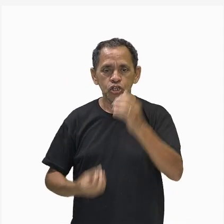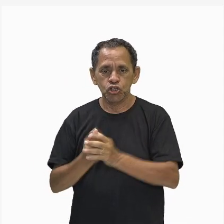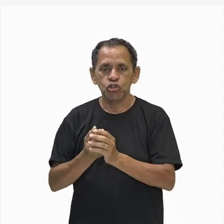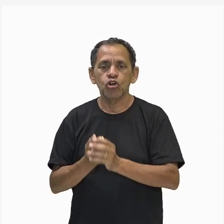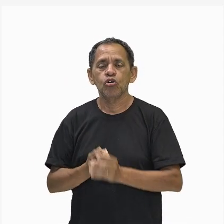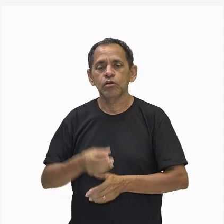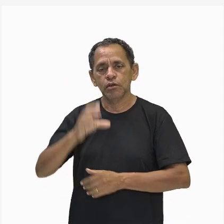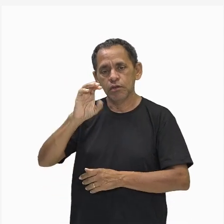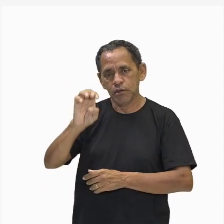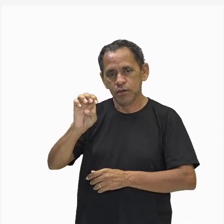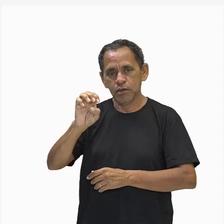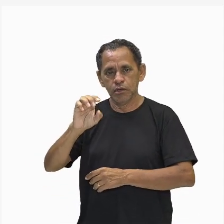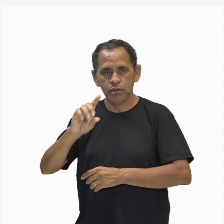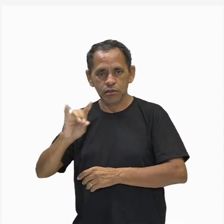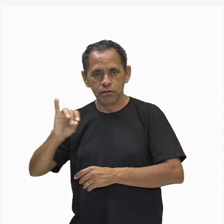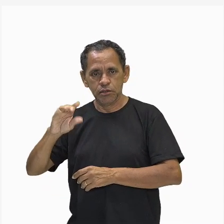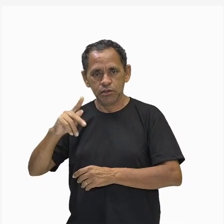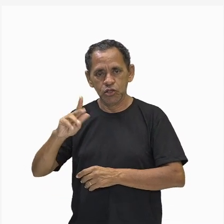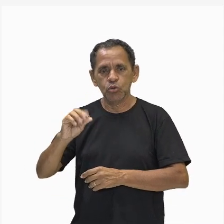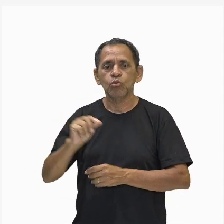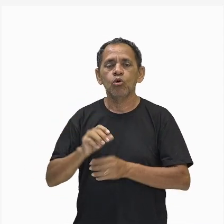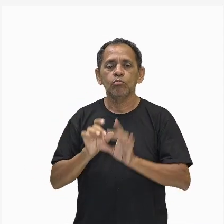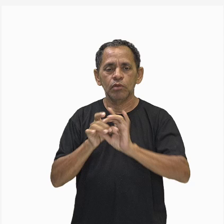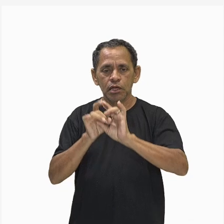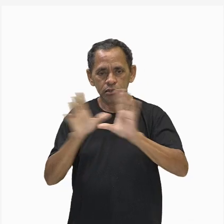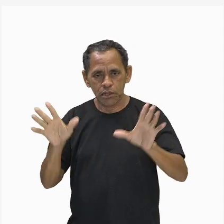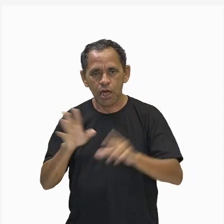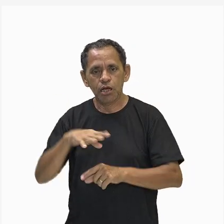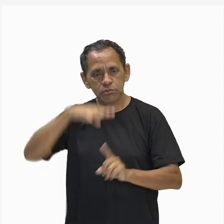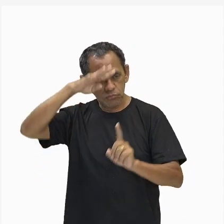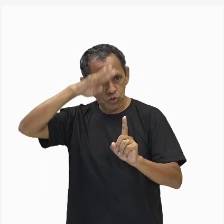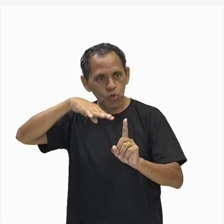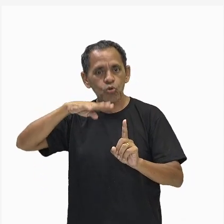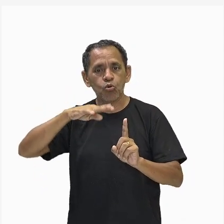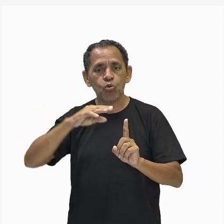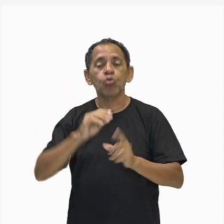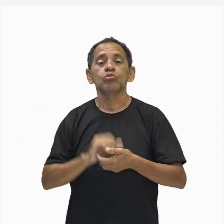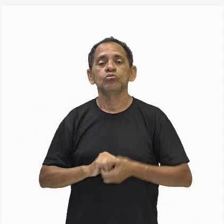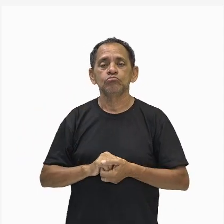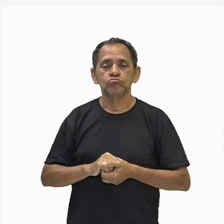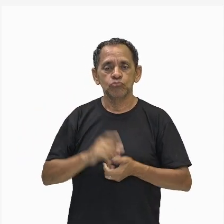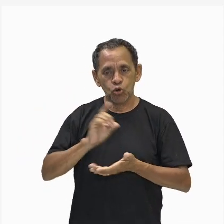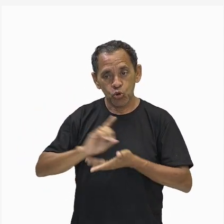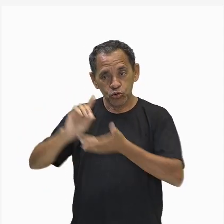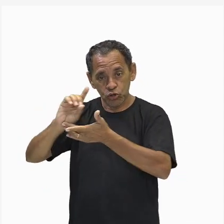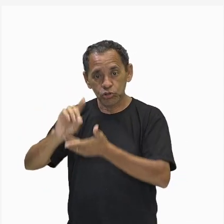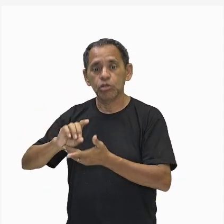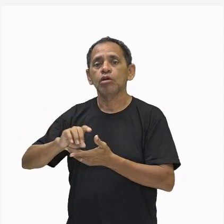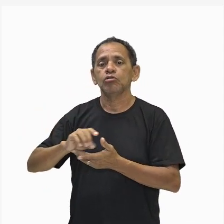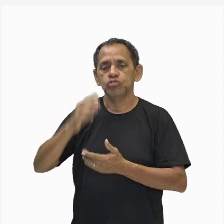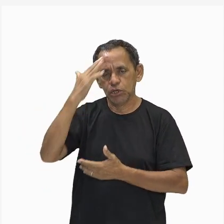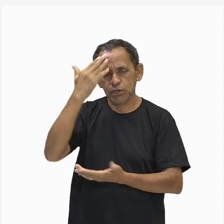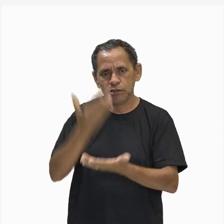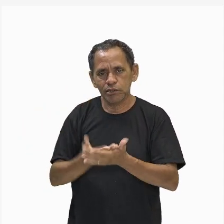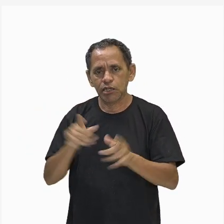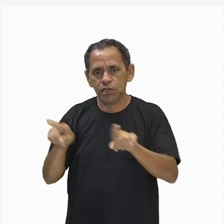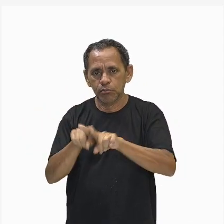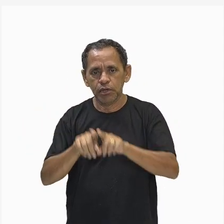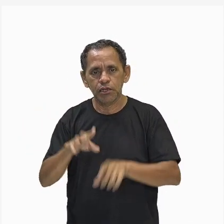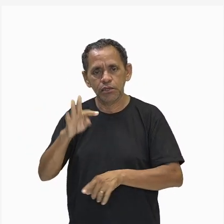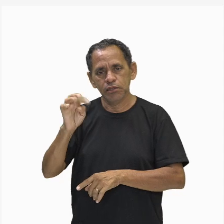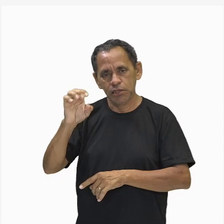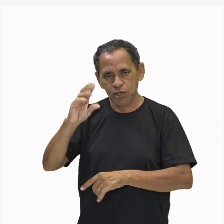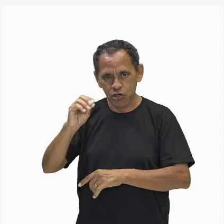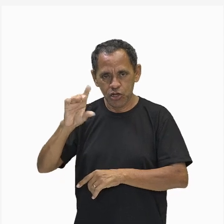Milão, concedendo liberdade de culto aos cristãos, mas foi somente então com Teodósio que assinou